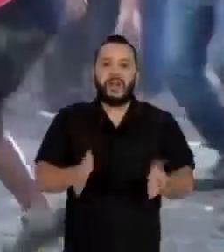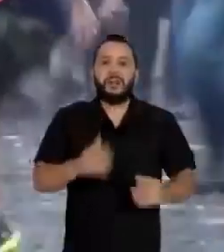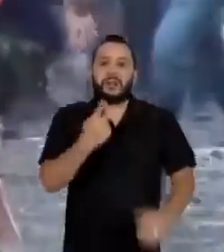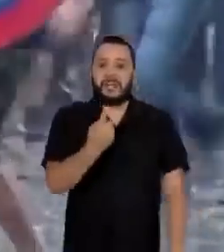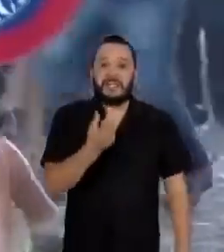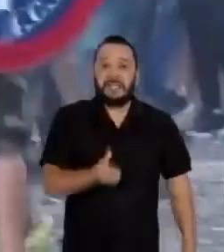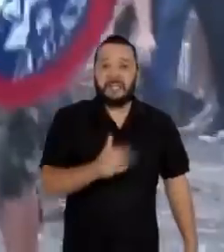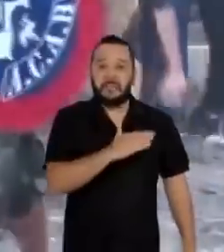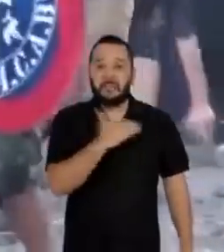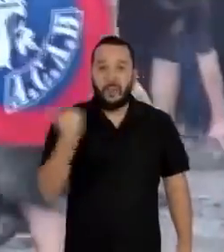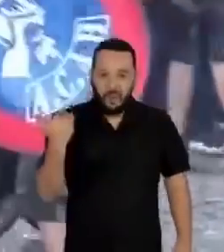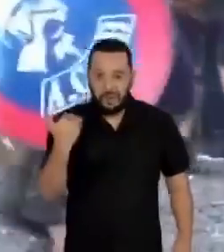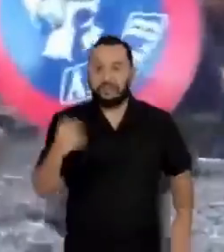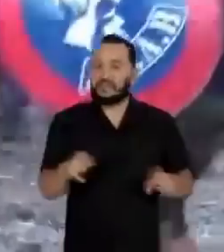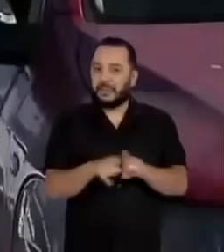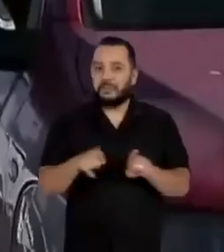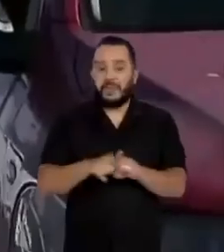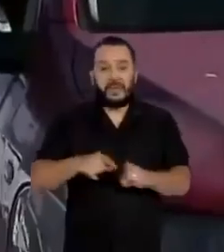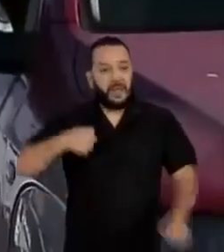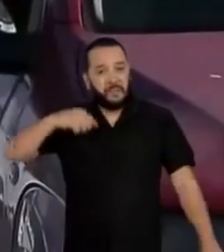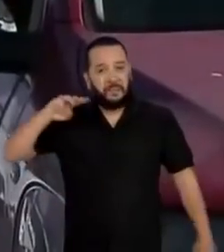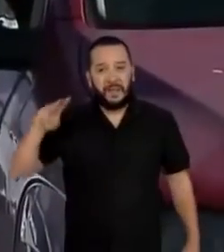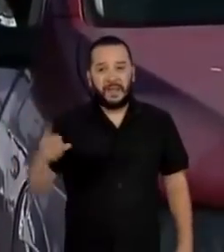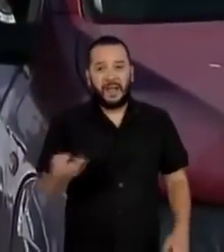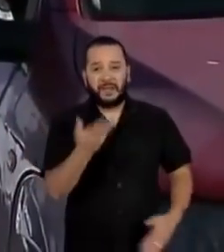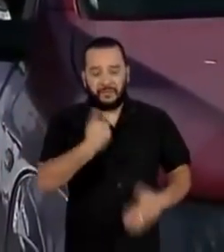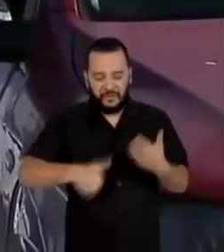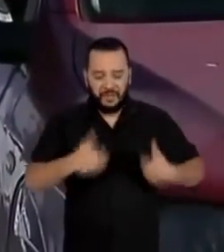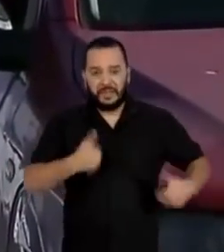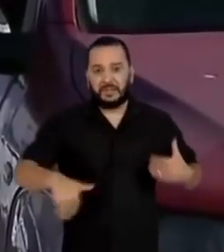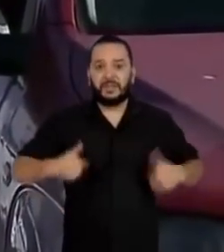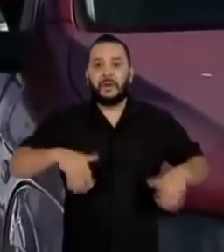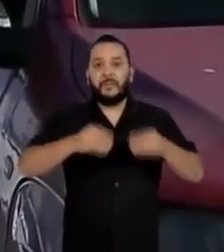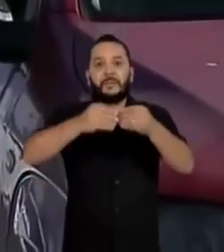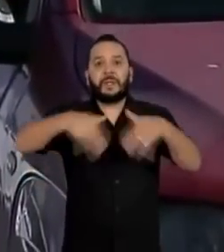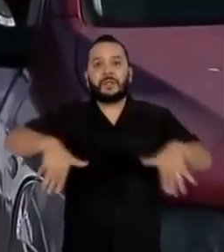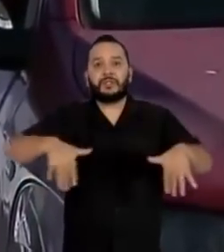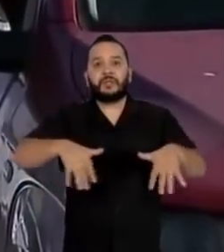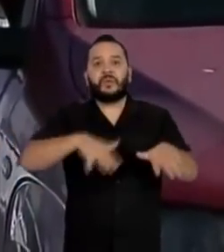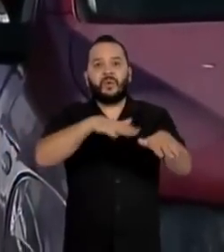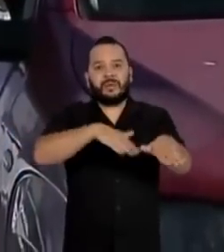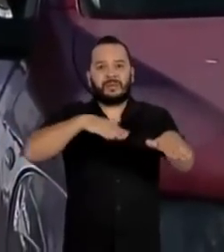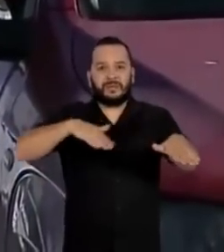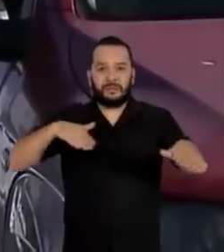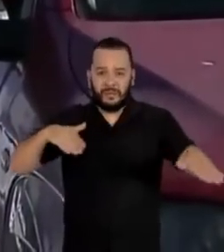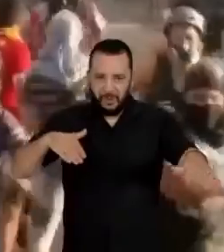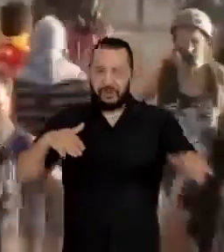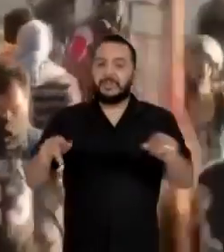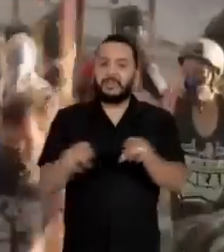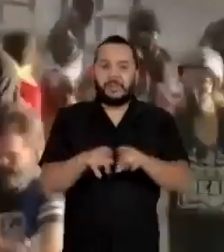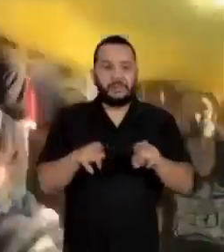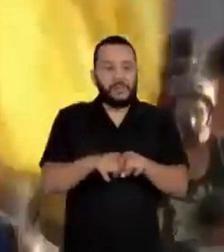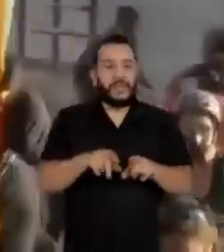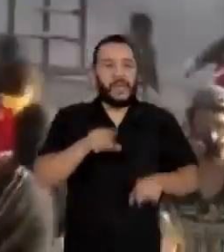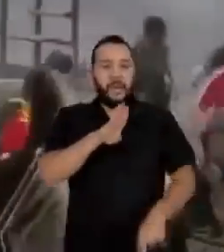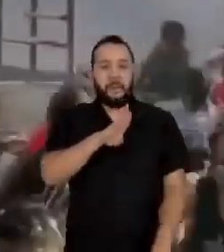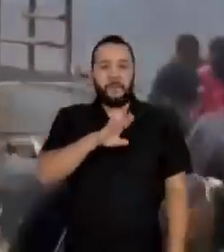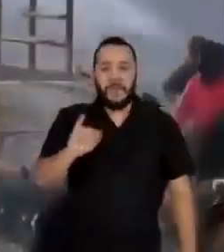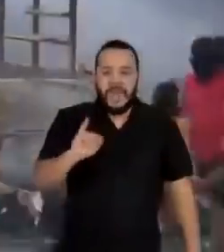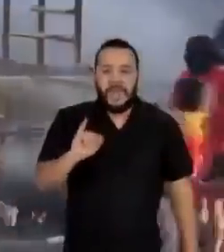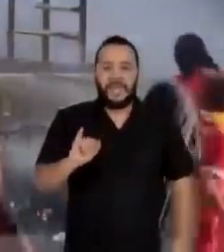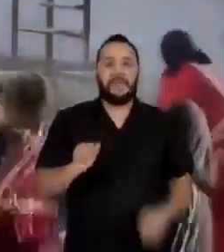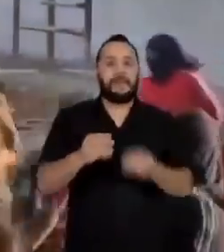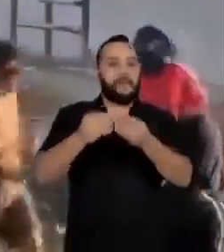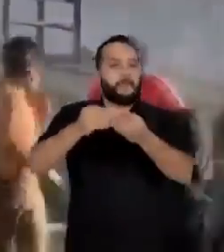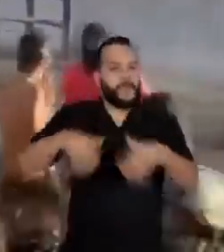26 mortos e milhares de feridos, danificaram o sistema de transporte público da capital, causaram bilhões em prejuízos